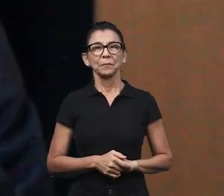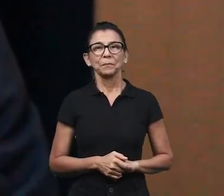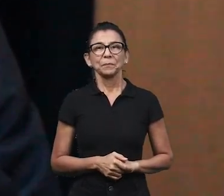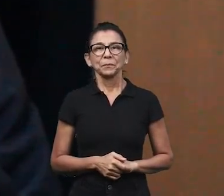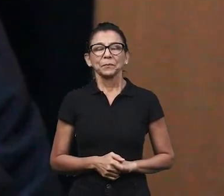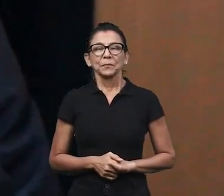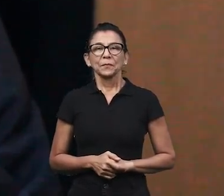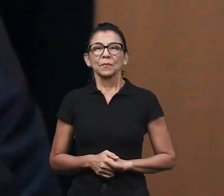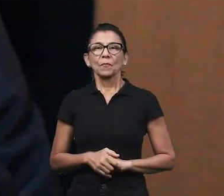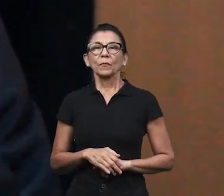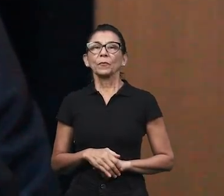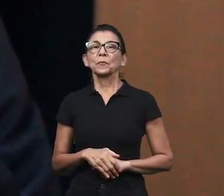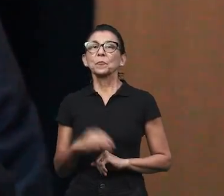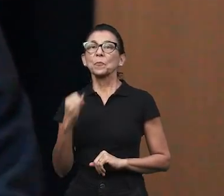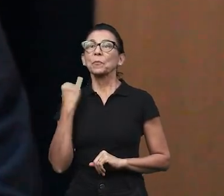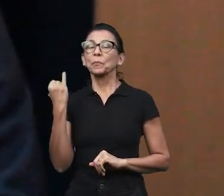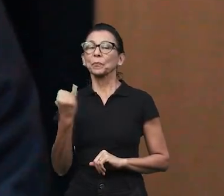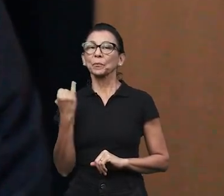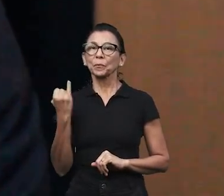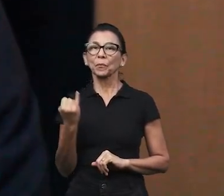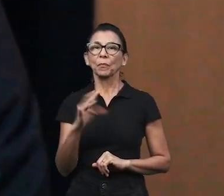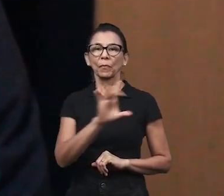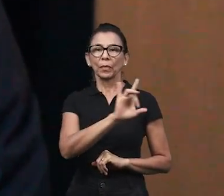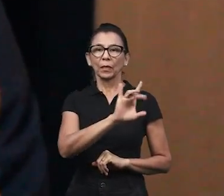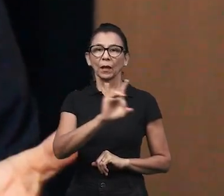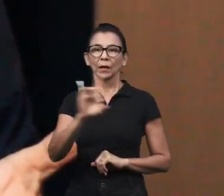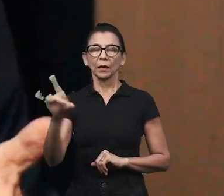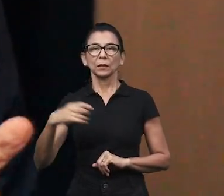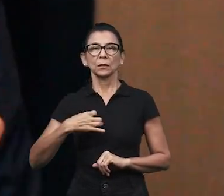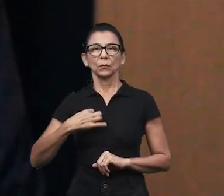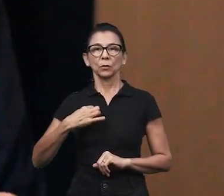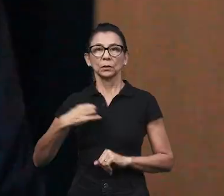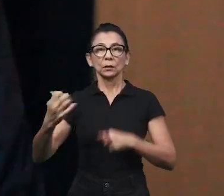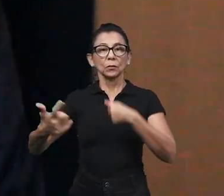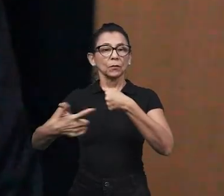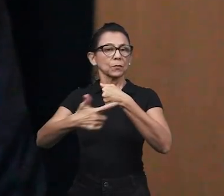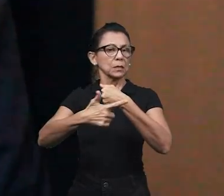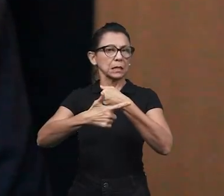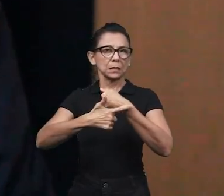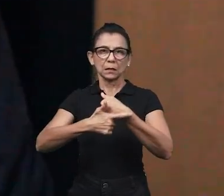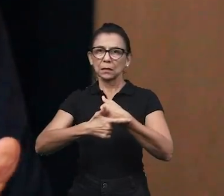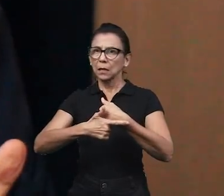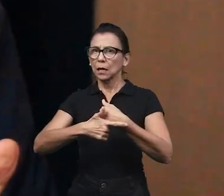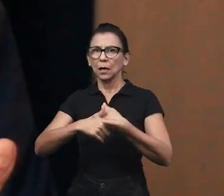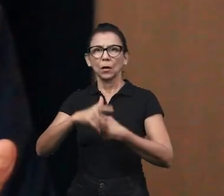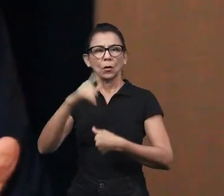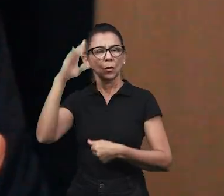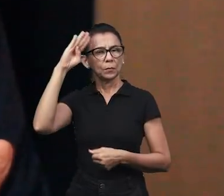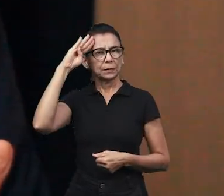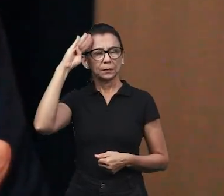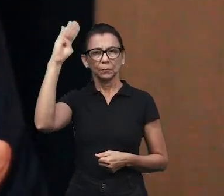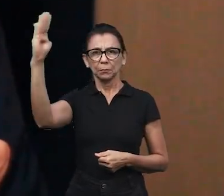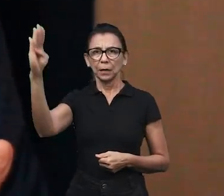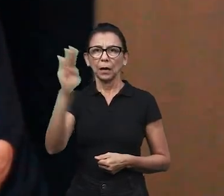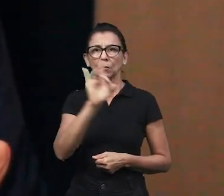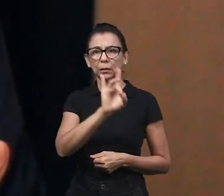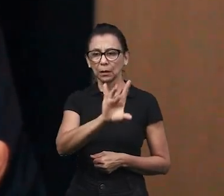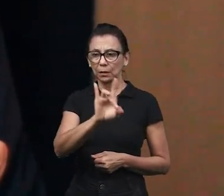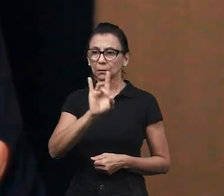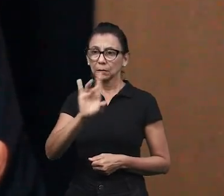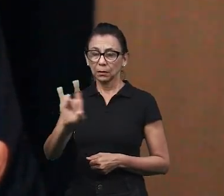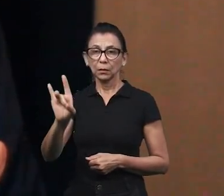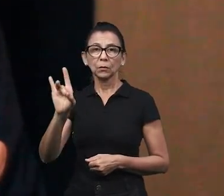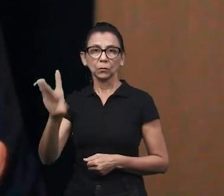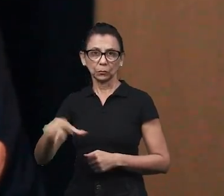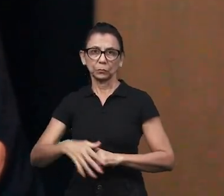voluntário, ele tem a sua função, que é principal, né? Que é ímpar, singular para cada um deles. E